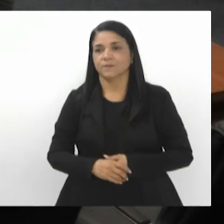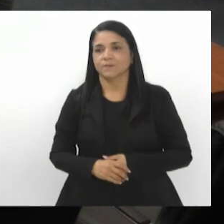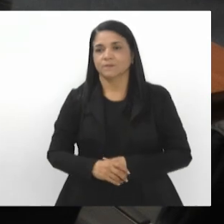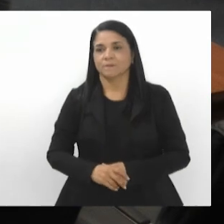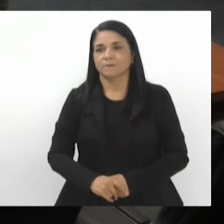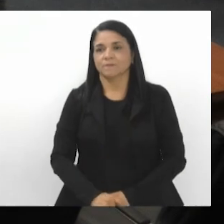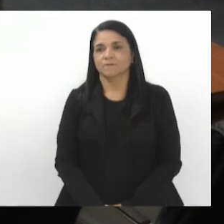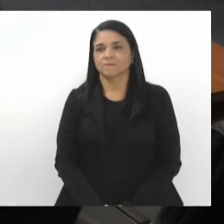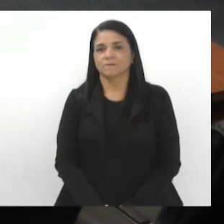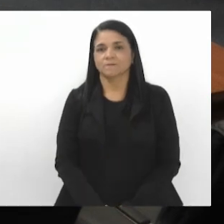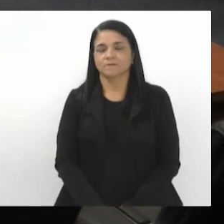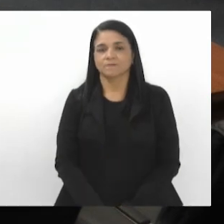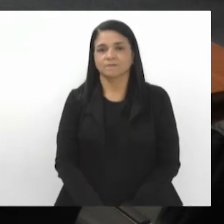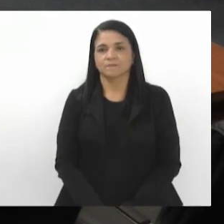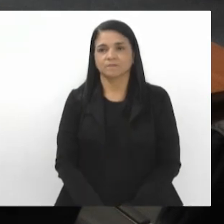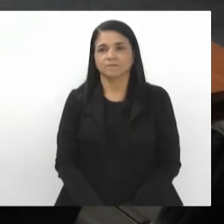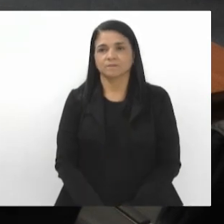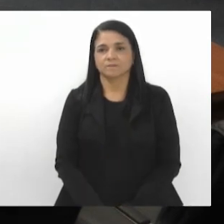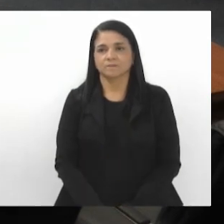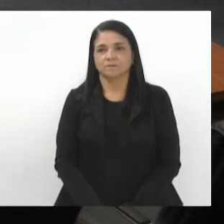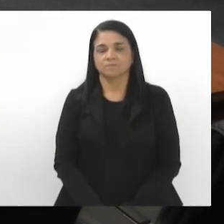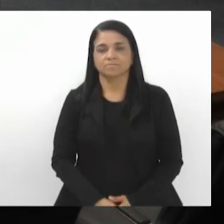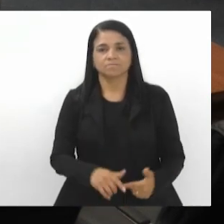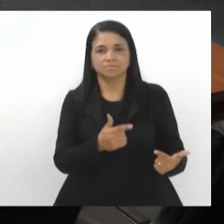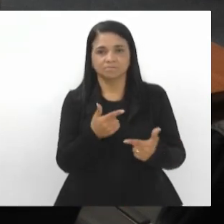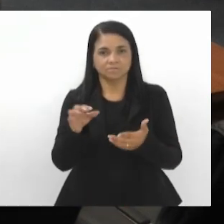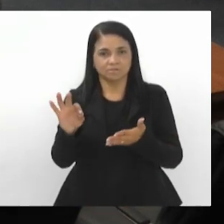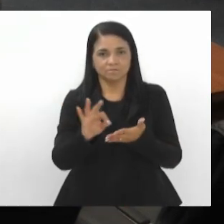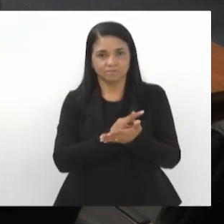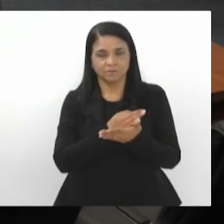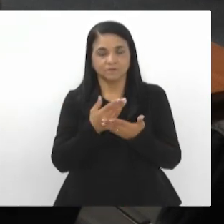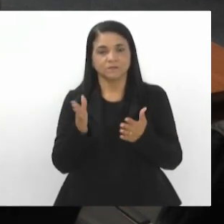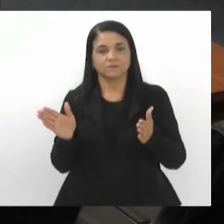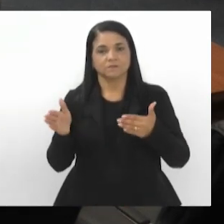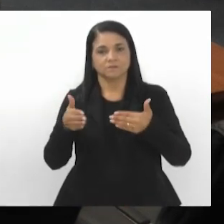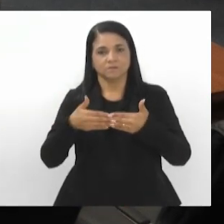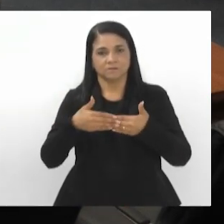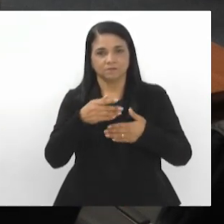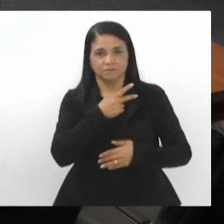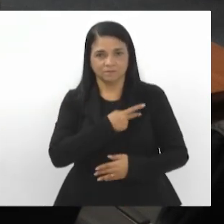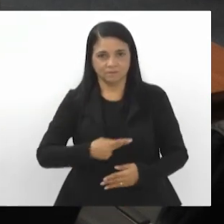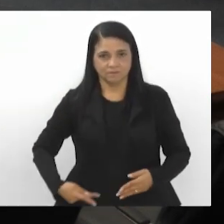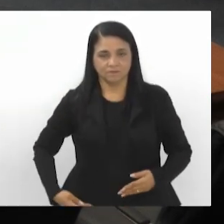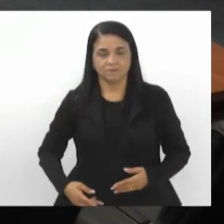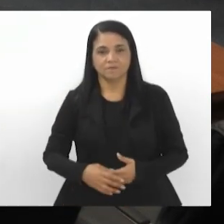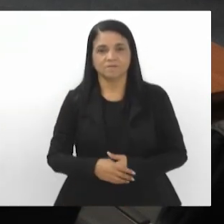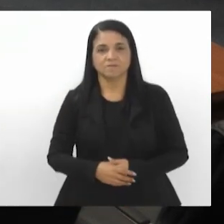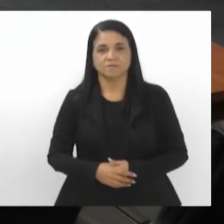Não havendo mais orador inscrito, a presidência encerra a presente sessão.